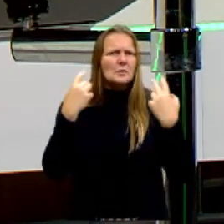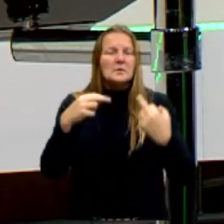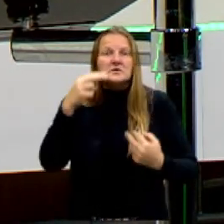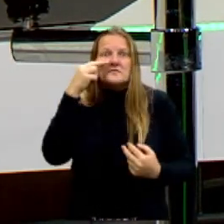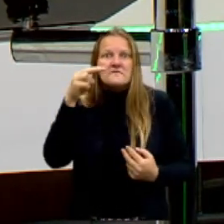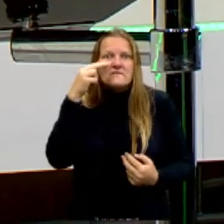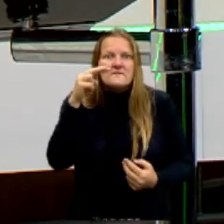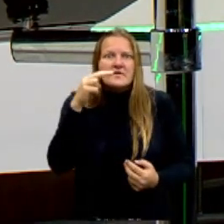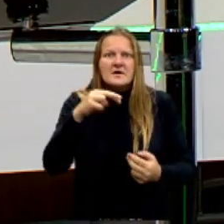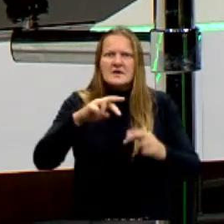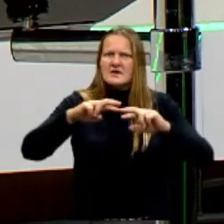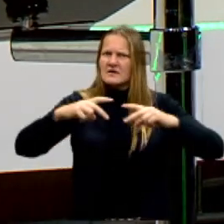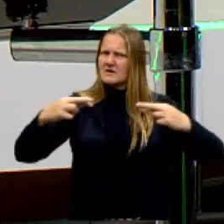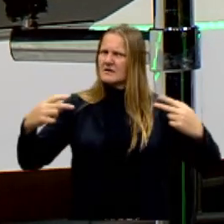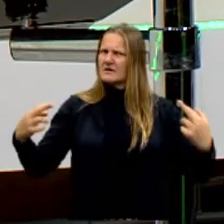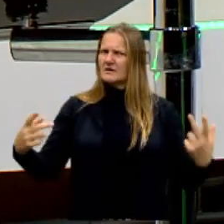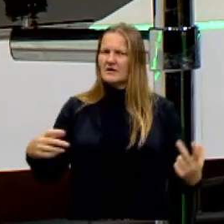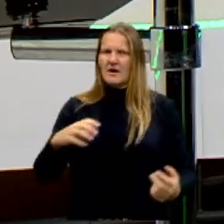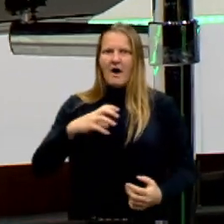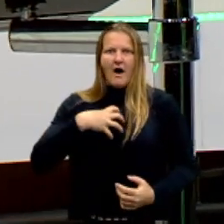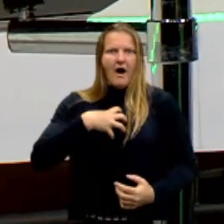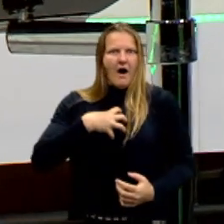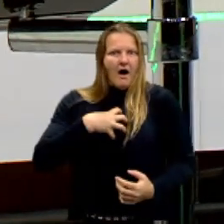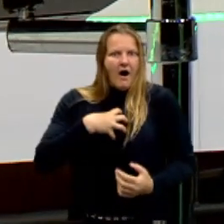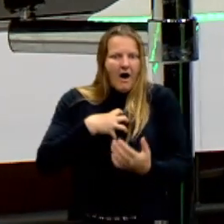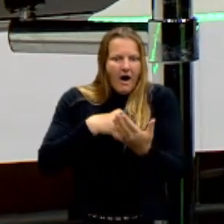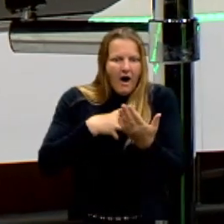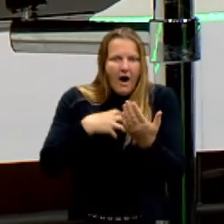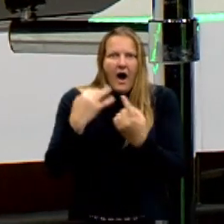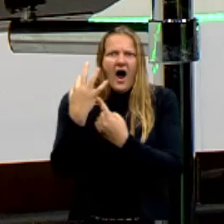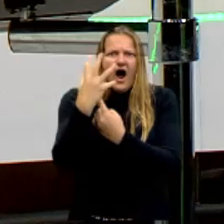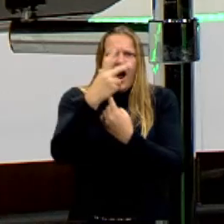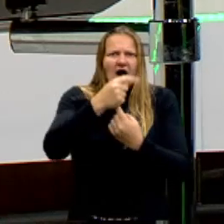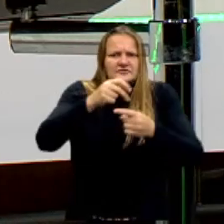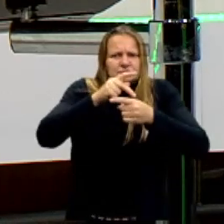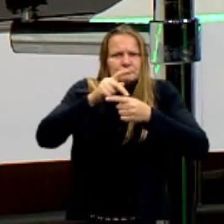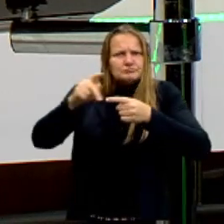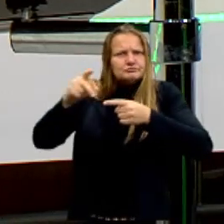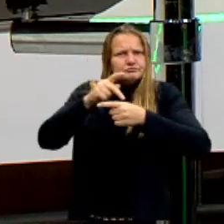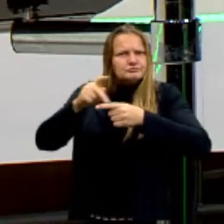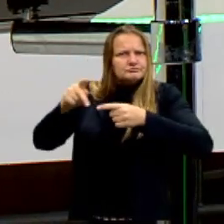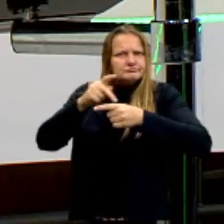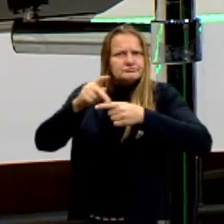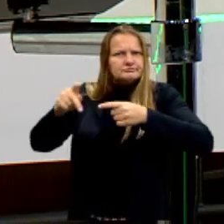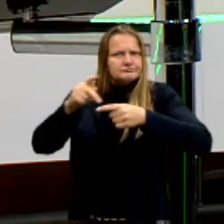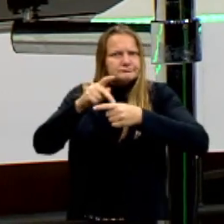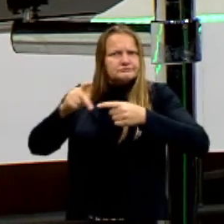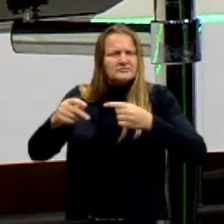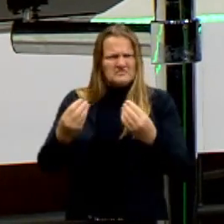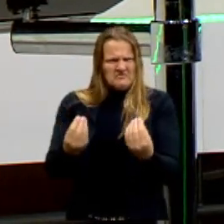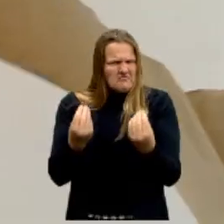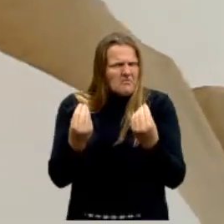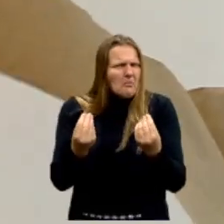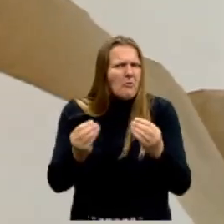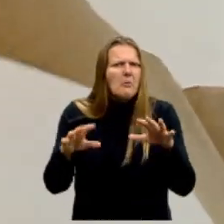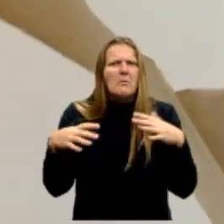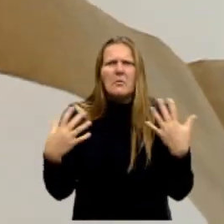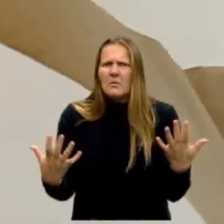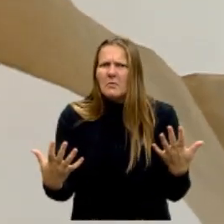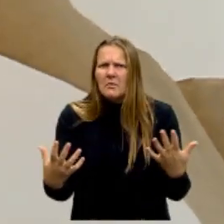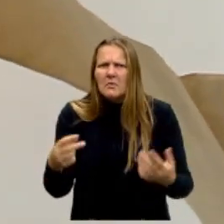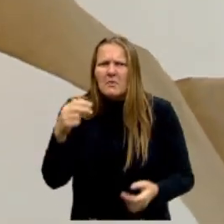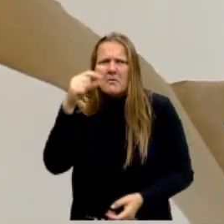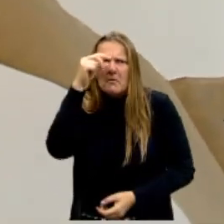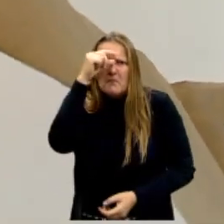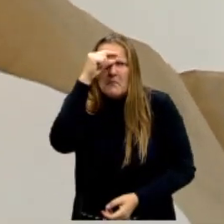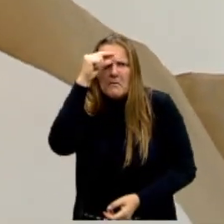coisas e em consequência disso fazem arte pura Como assim gente